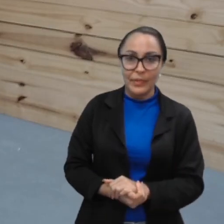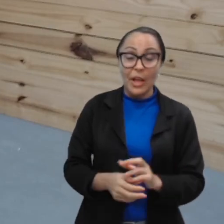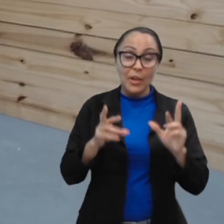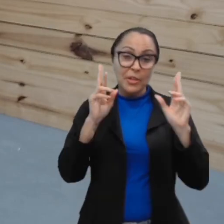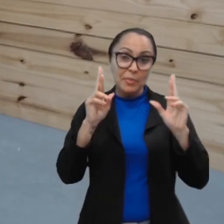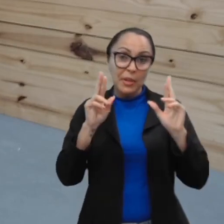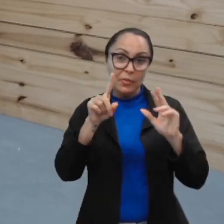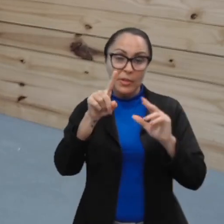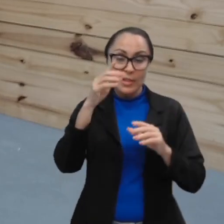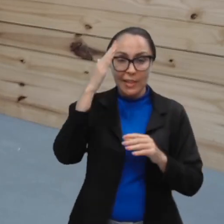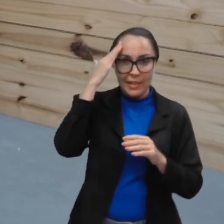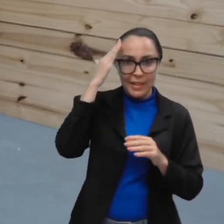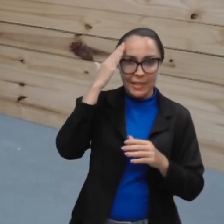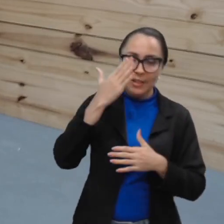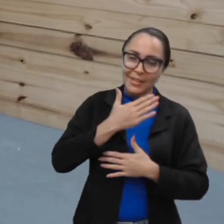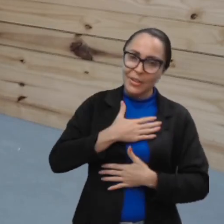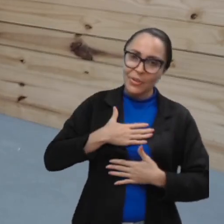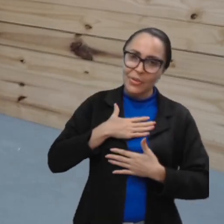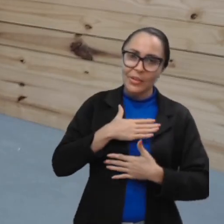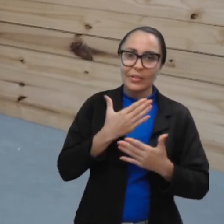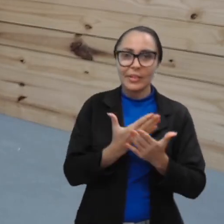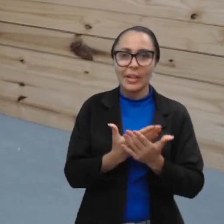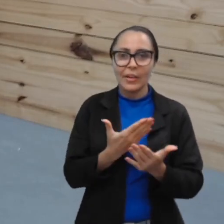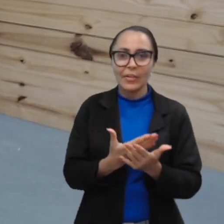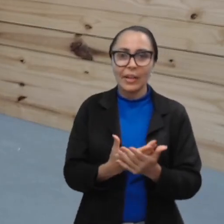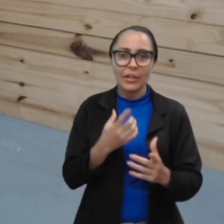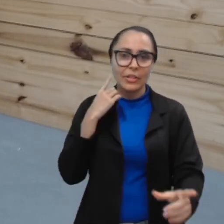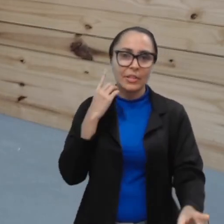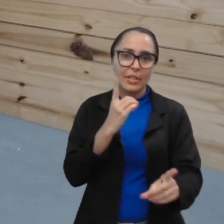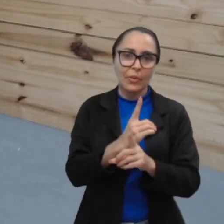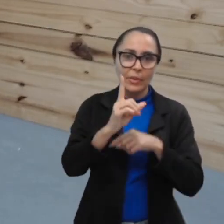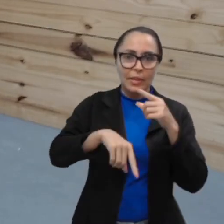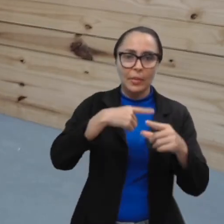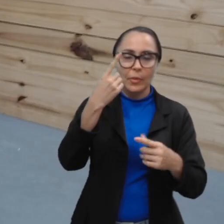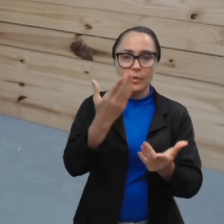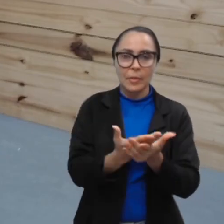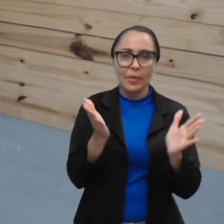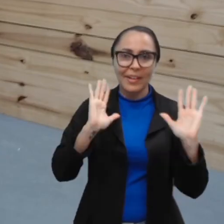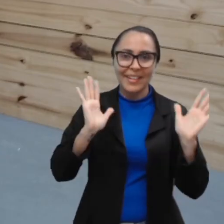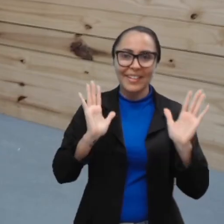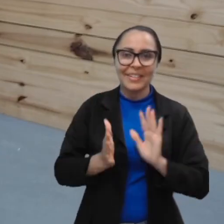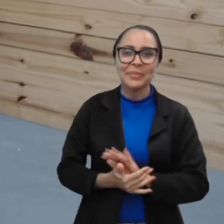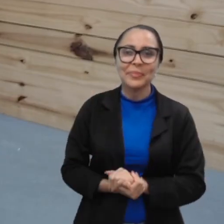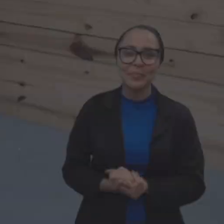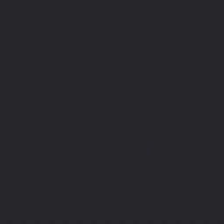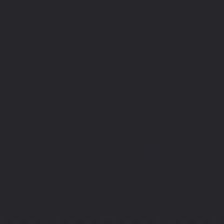espero que vocês tenham entendido, tenham gostado dessa aula e a gente se vê na nossa próxima unidade. Até lá!